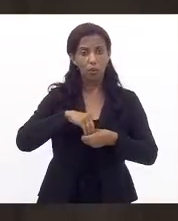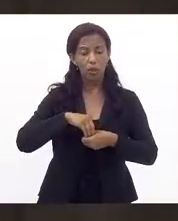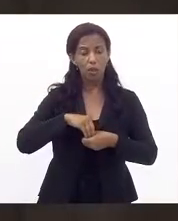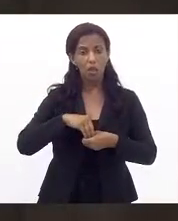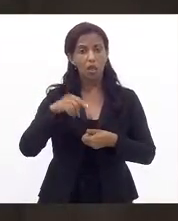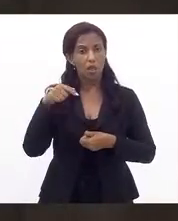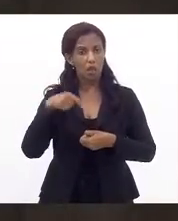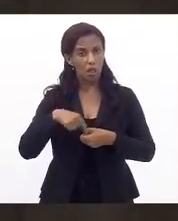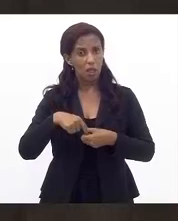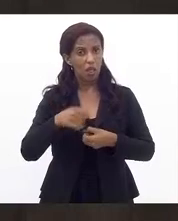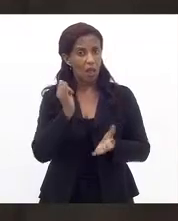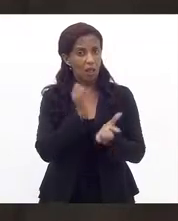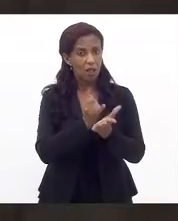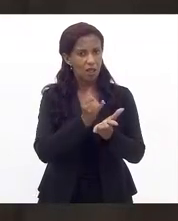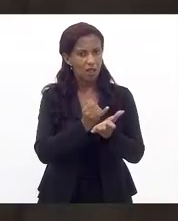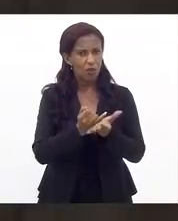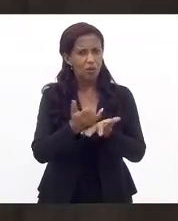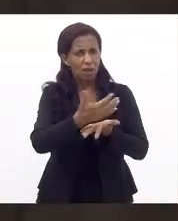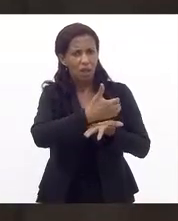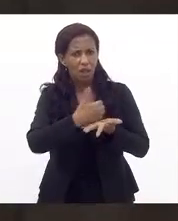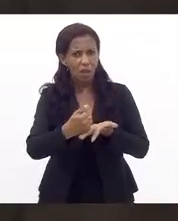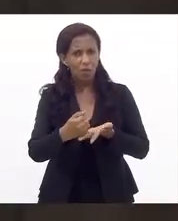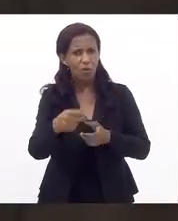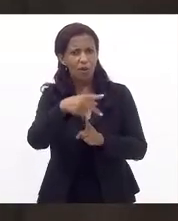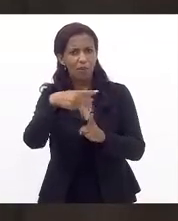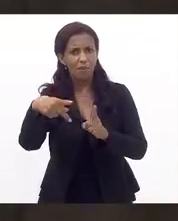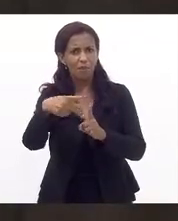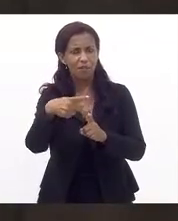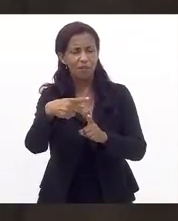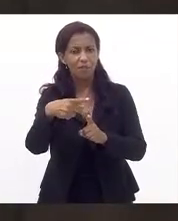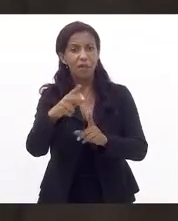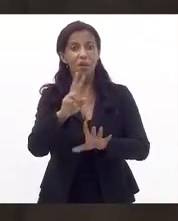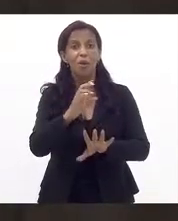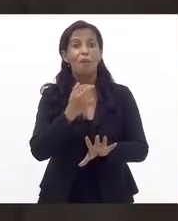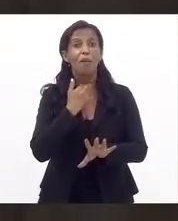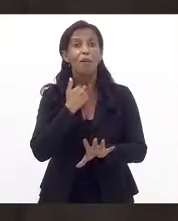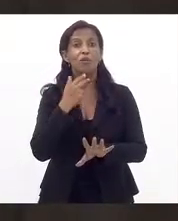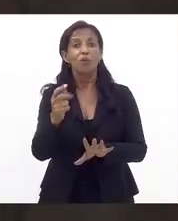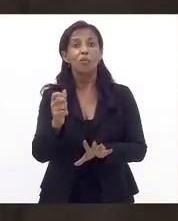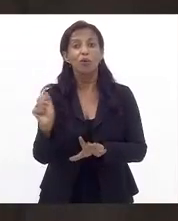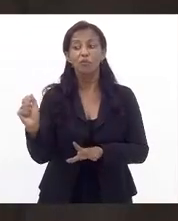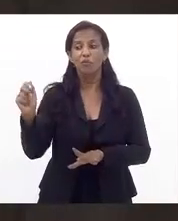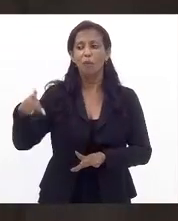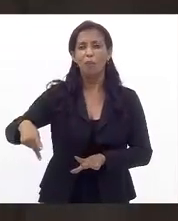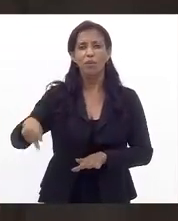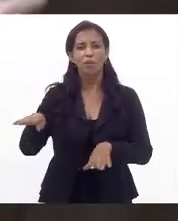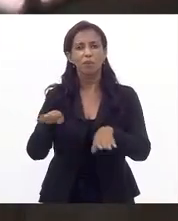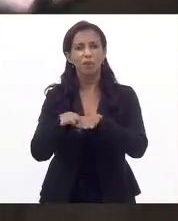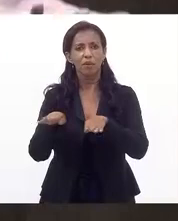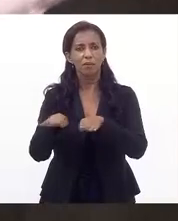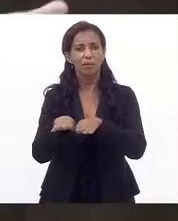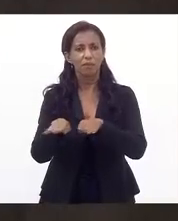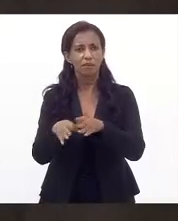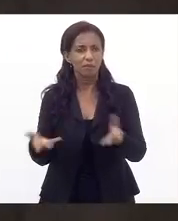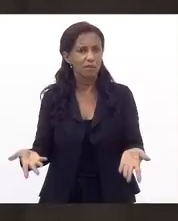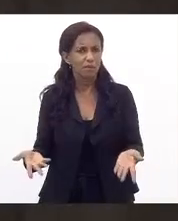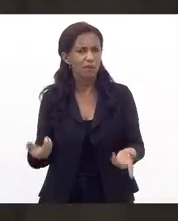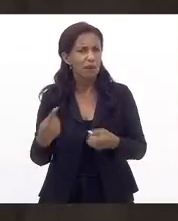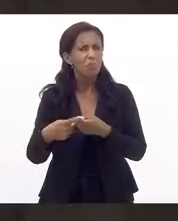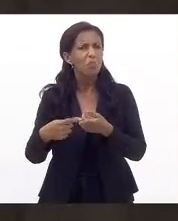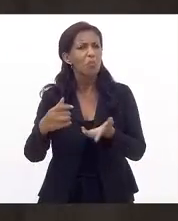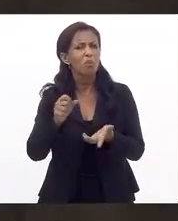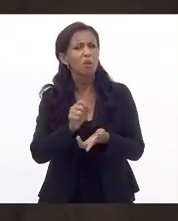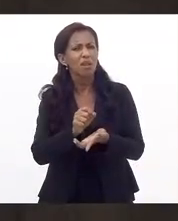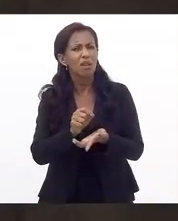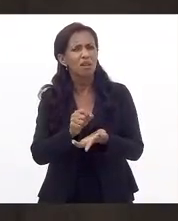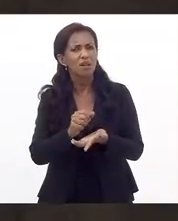incidir a alíquota previdenciária a recolher para previdência mas só pode levar se for sale pela média é mas porque